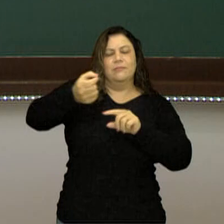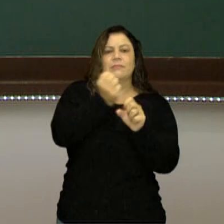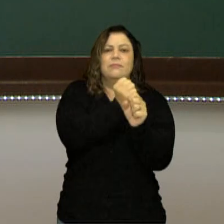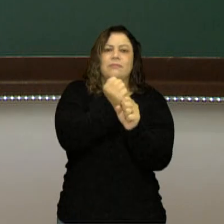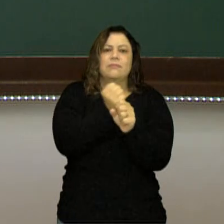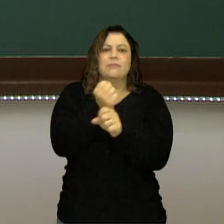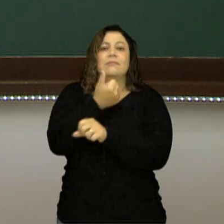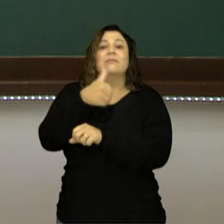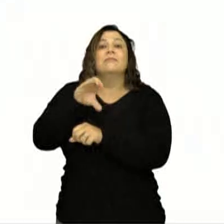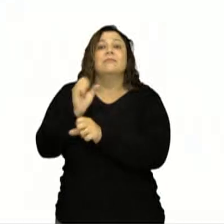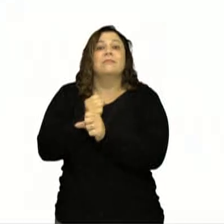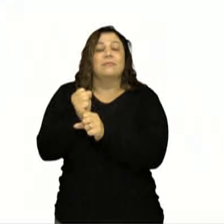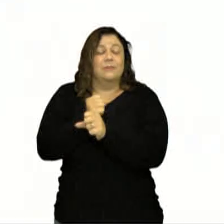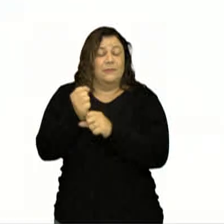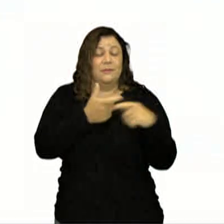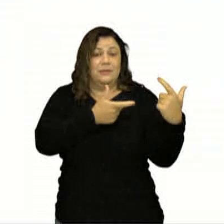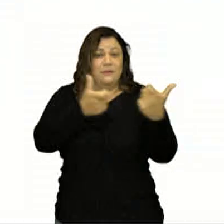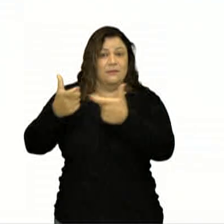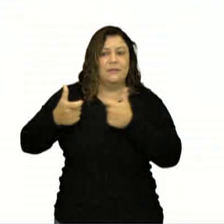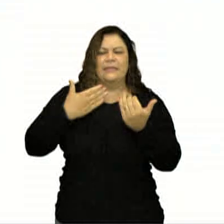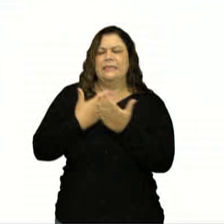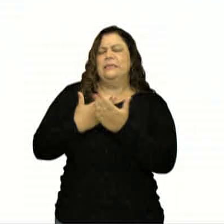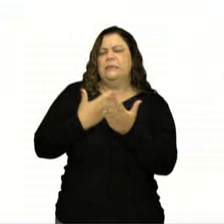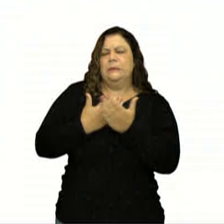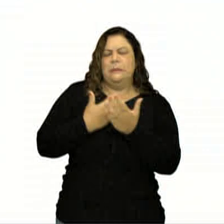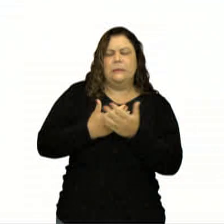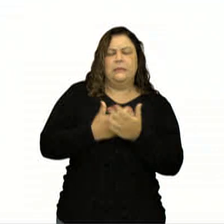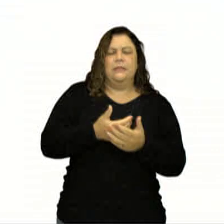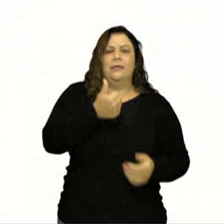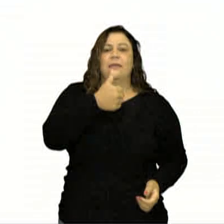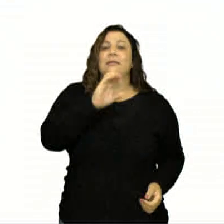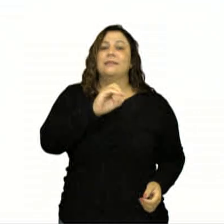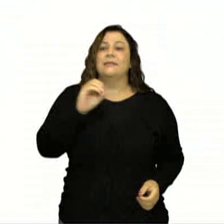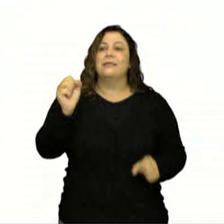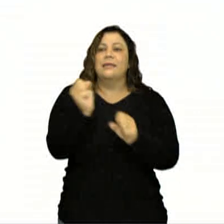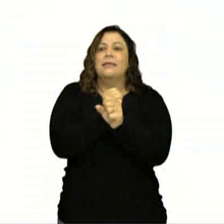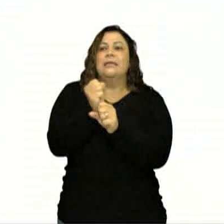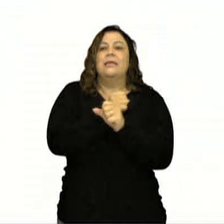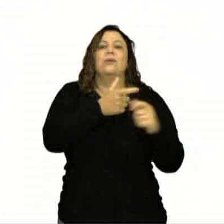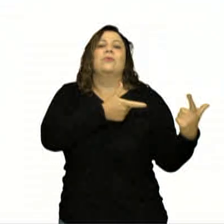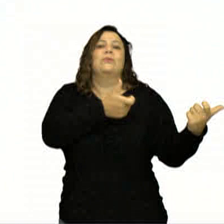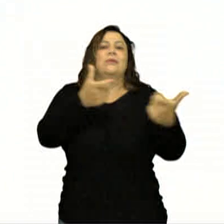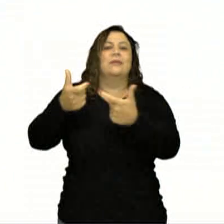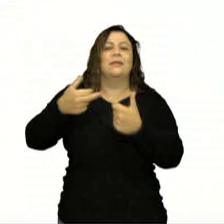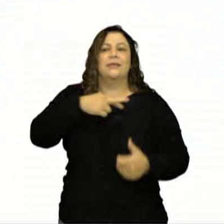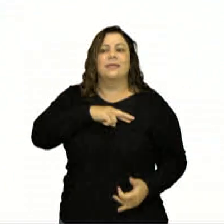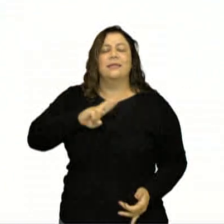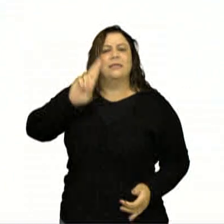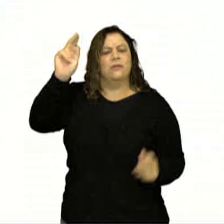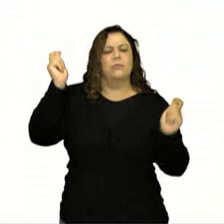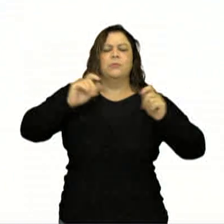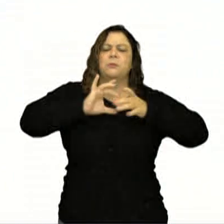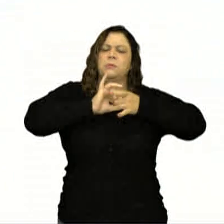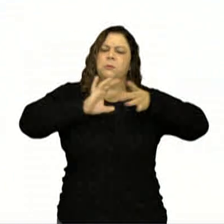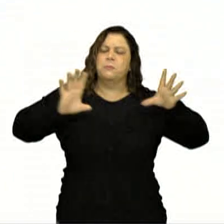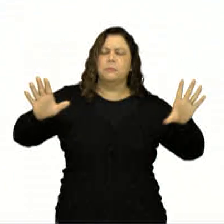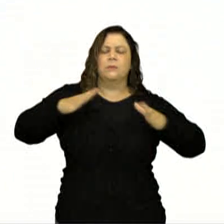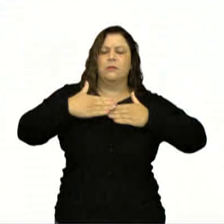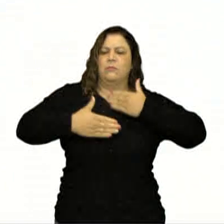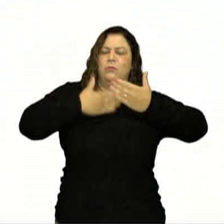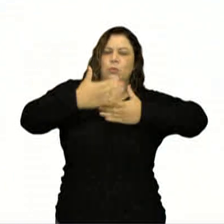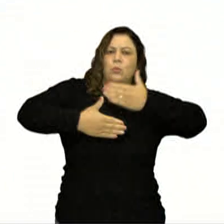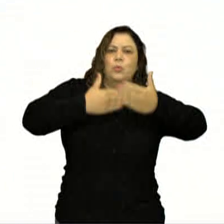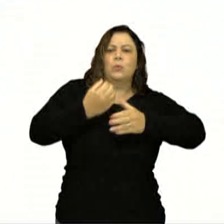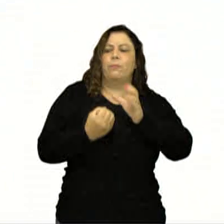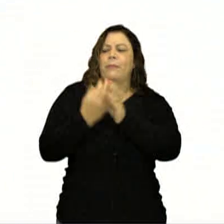Estudar, então, a Guerra dos 100 Anos, e a Guerra de Religião, permite compreender o processo de